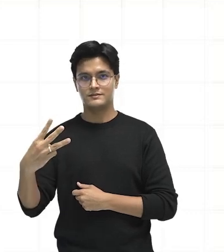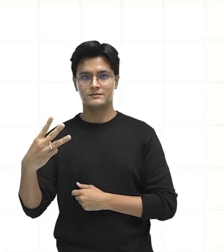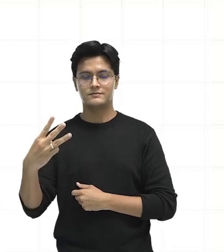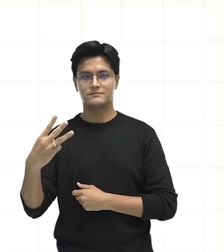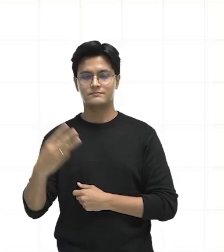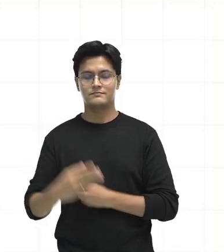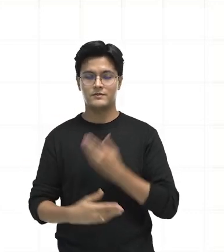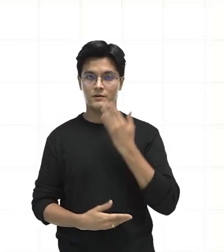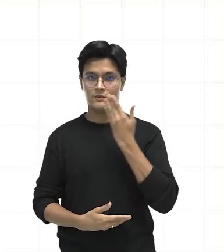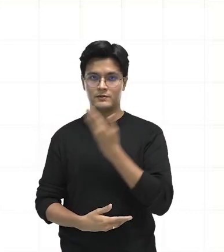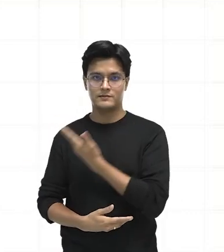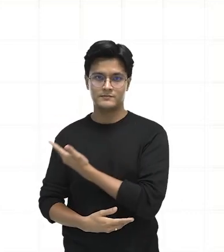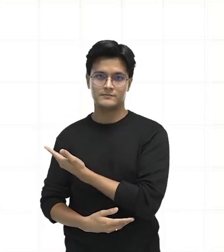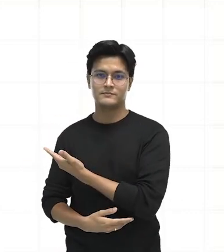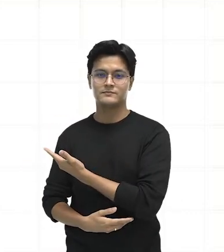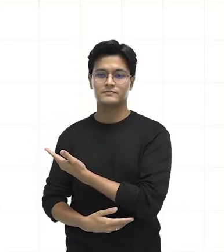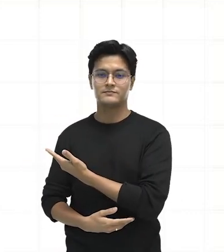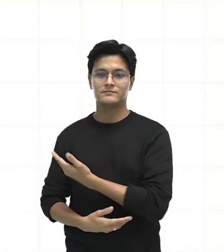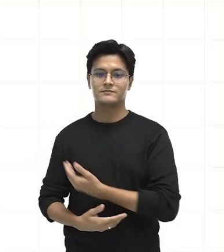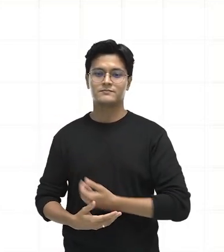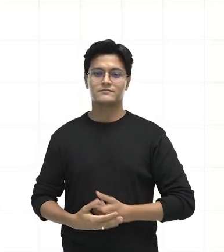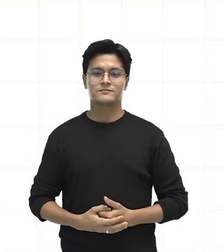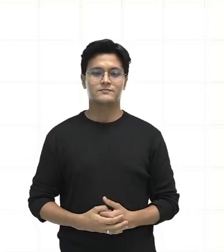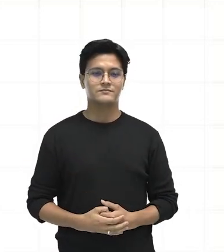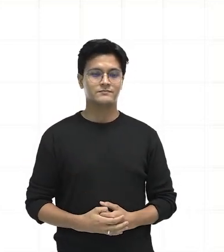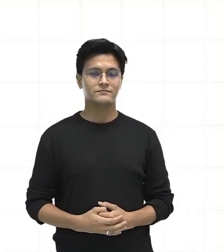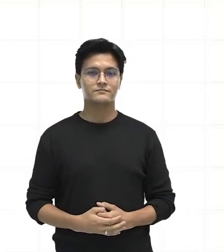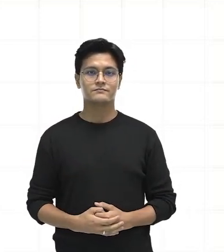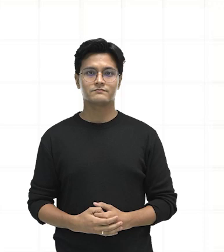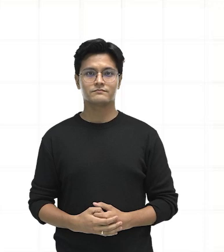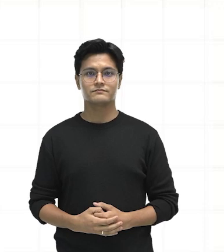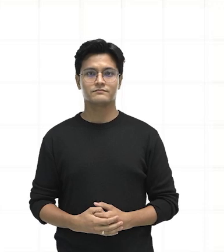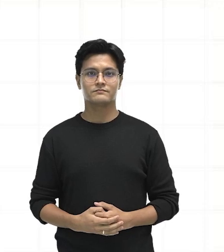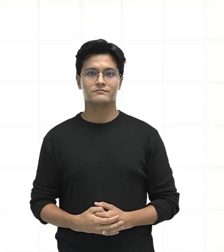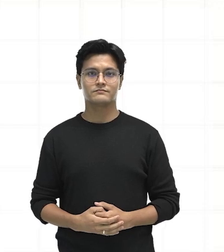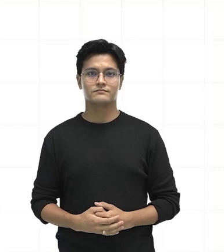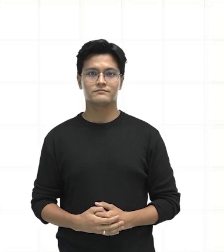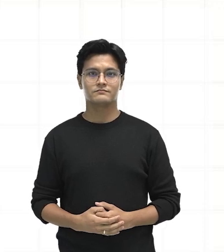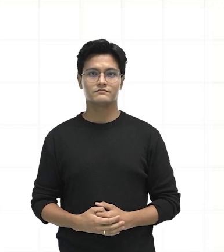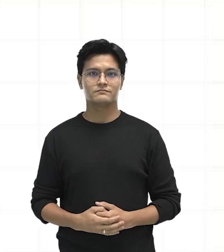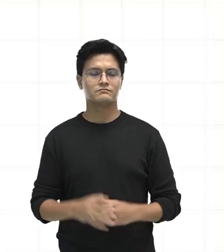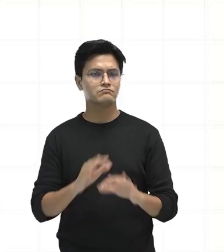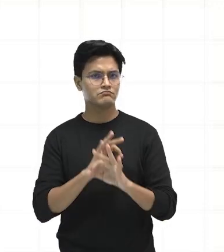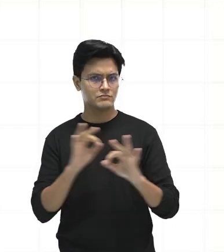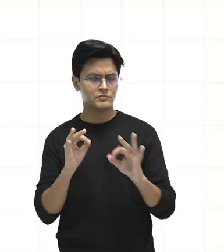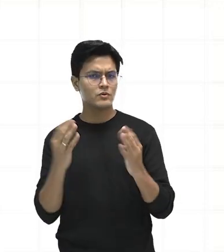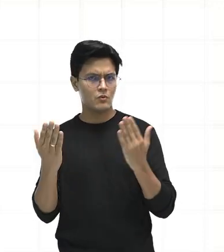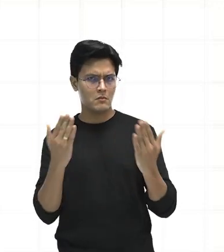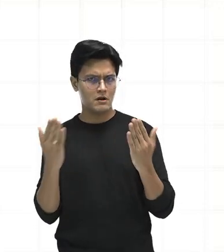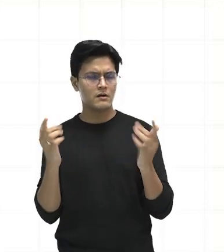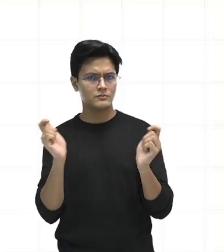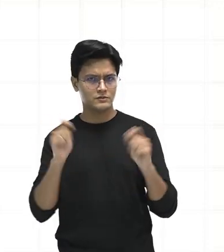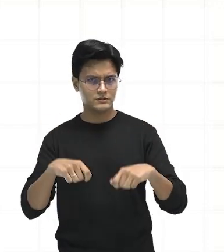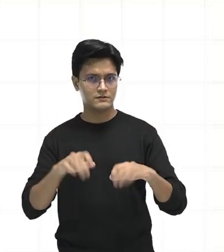0,83, tá? 0,83. Agora ficou tranquilo, né, de você fazer a